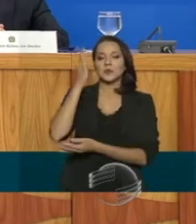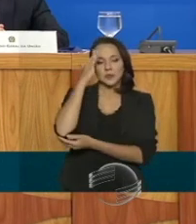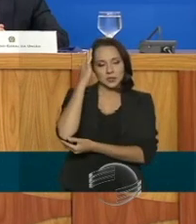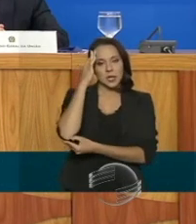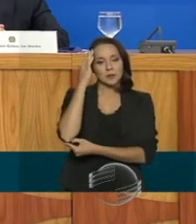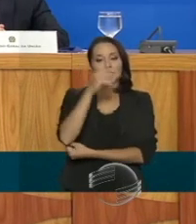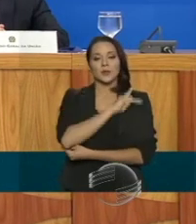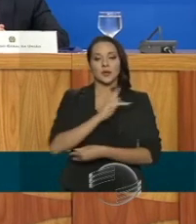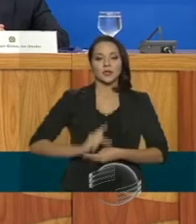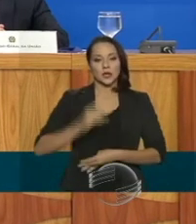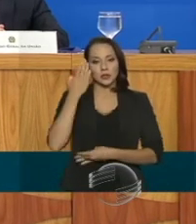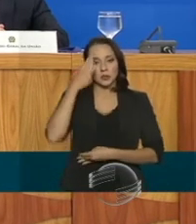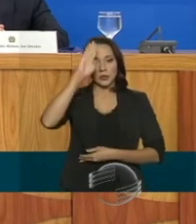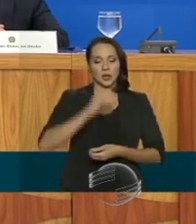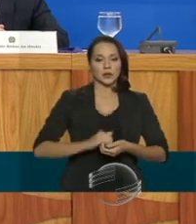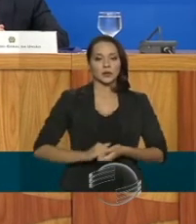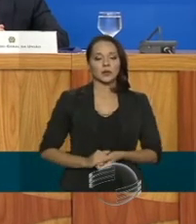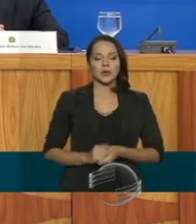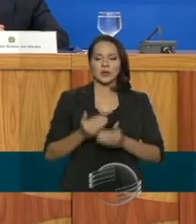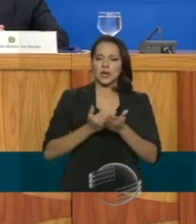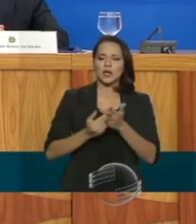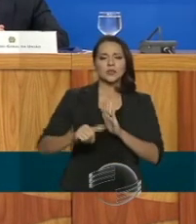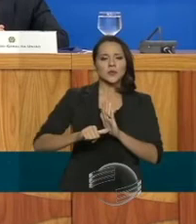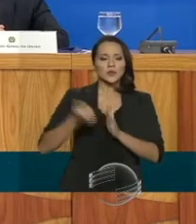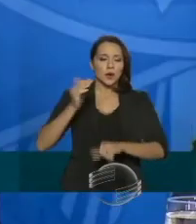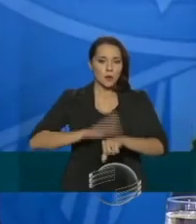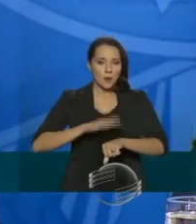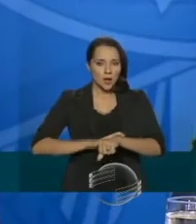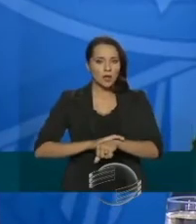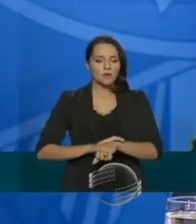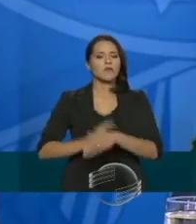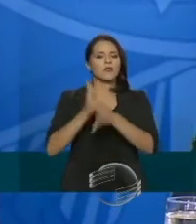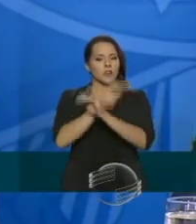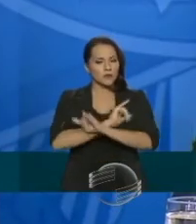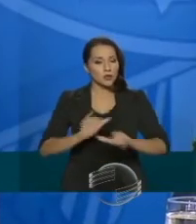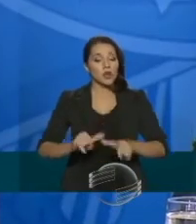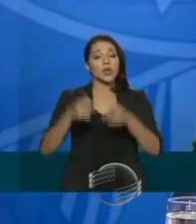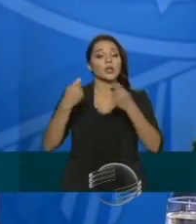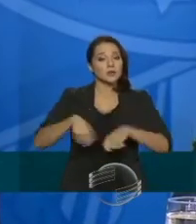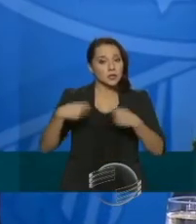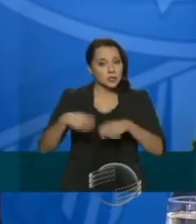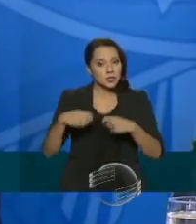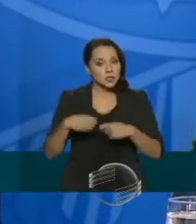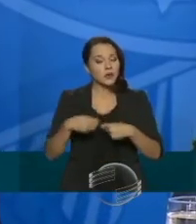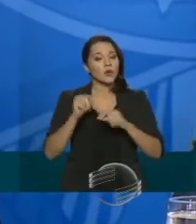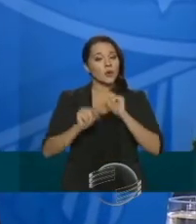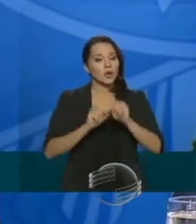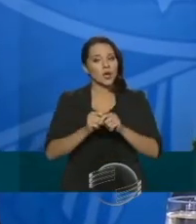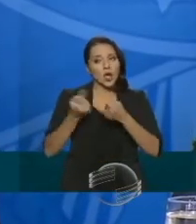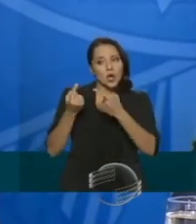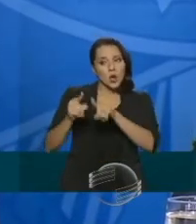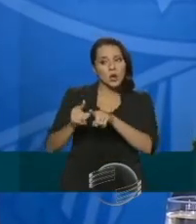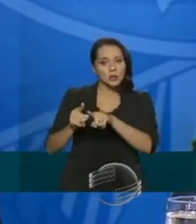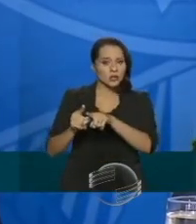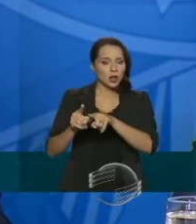Não, porque é uma exigência e tal. Cheguei, puxei o cartãozinho, mostrei para... portaria ali, não tem problema nenhum, é apenas a comprovação que